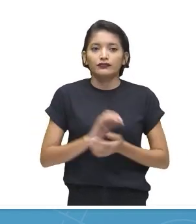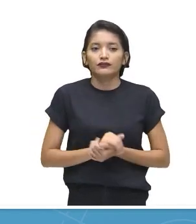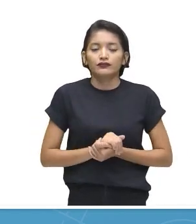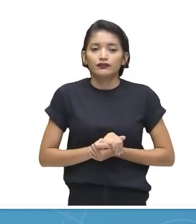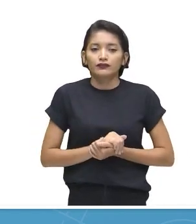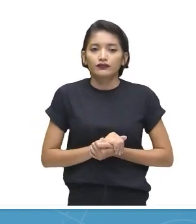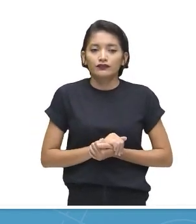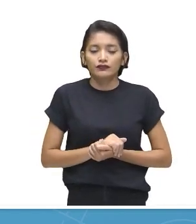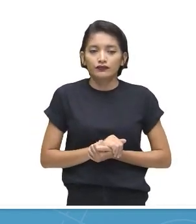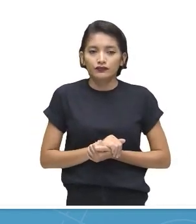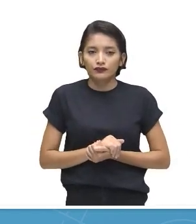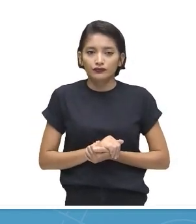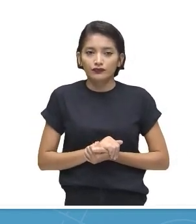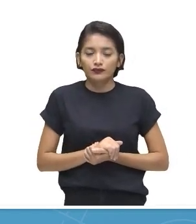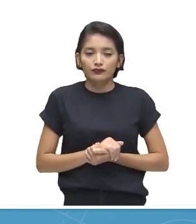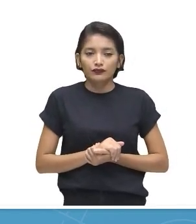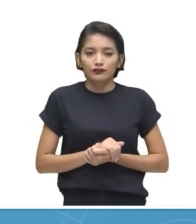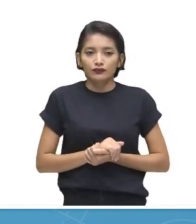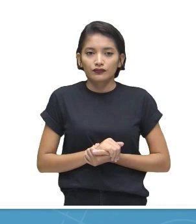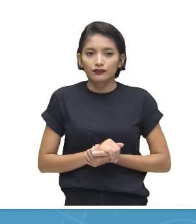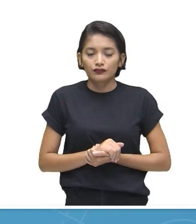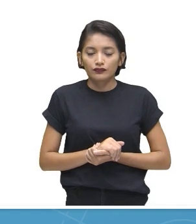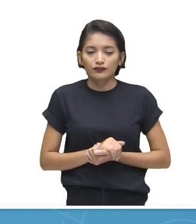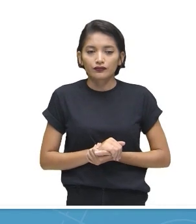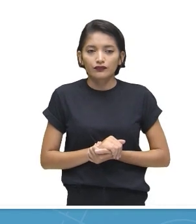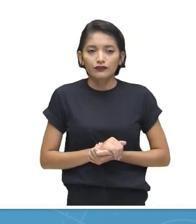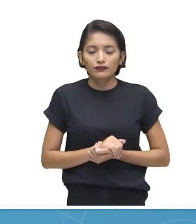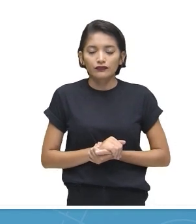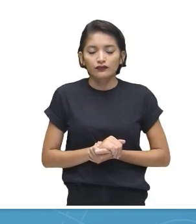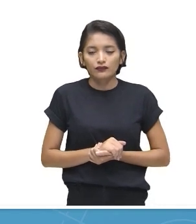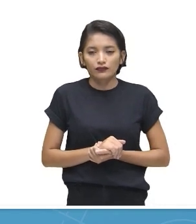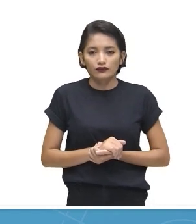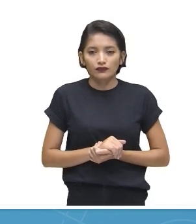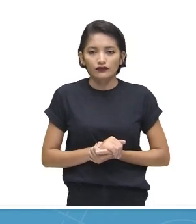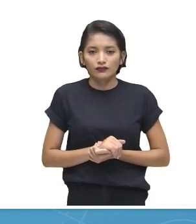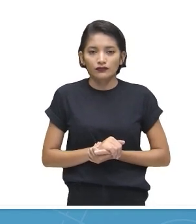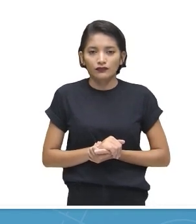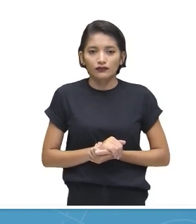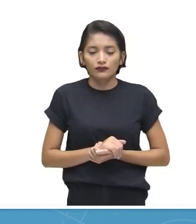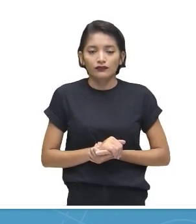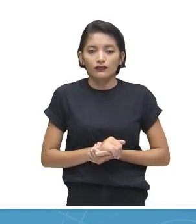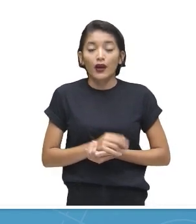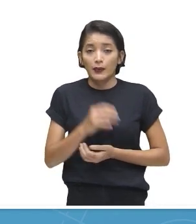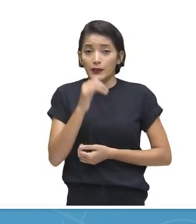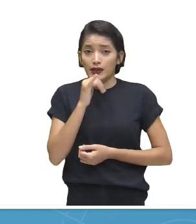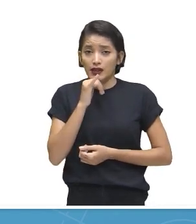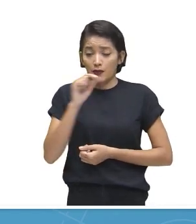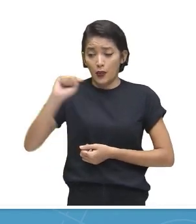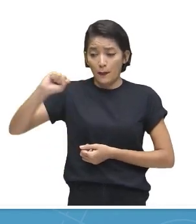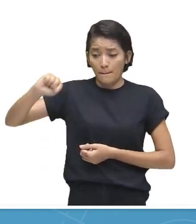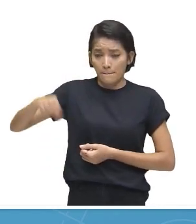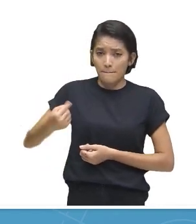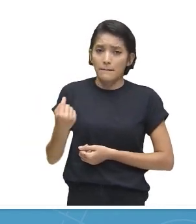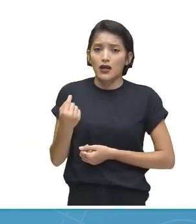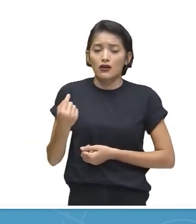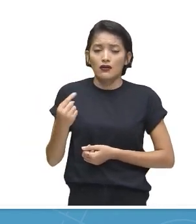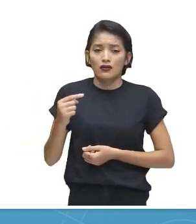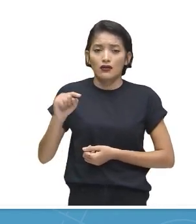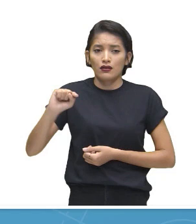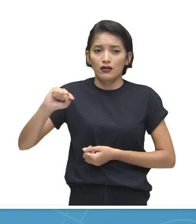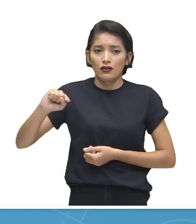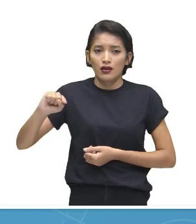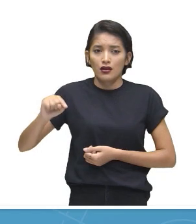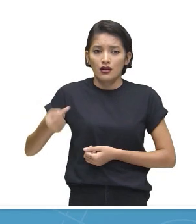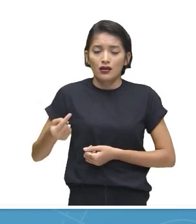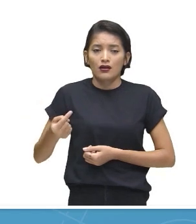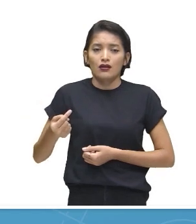aí, vamos trazer para cá. Se 1000 gramas, né? Peraí, deixa eu fazer